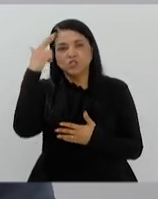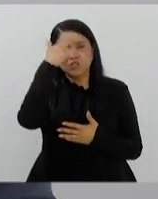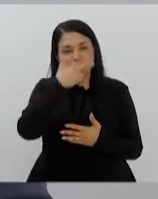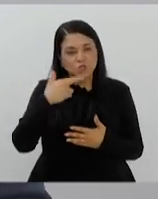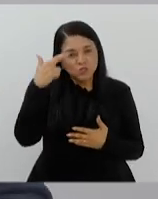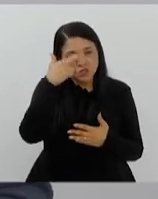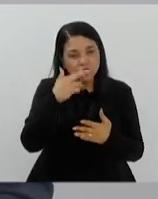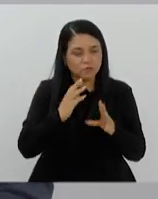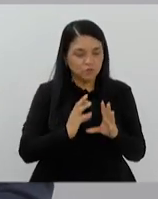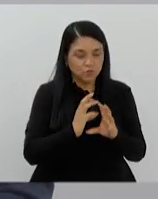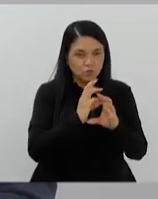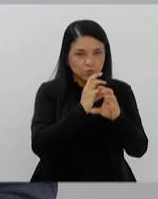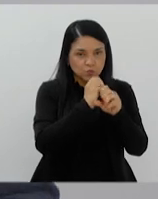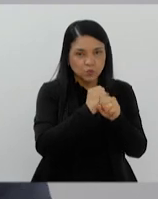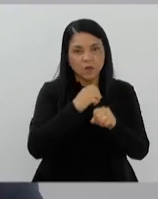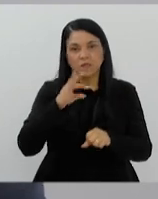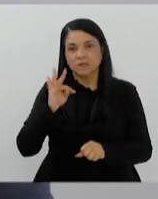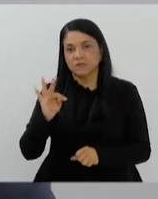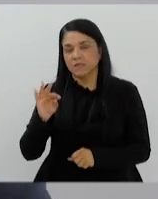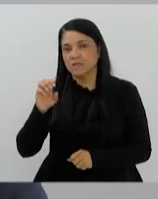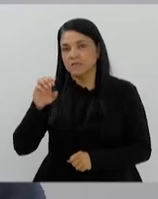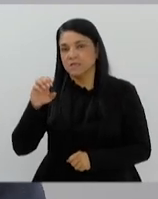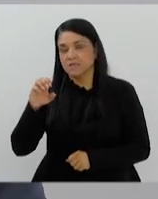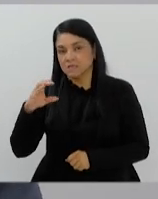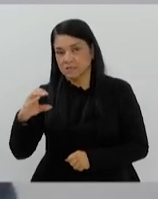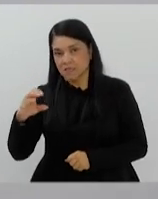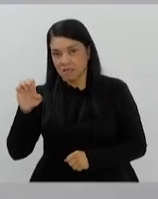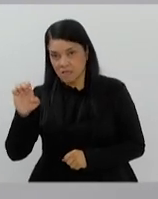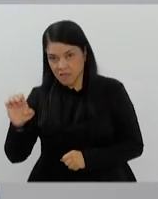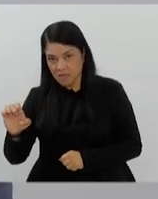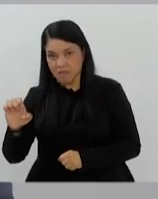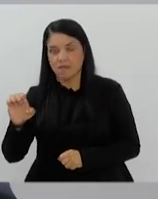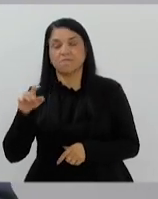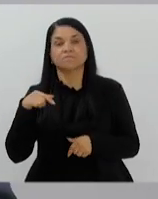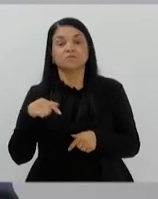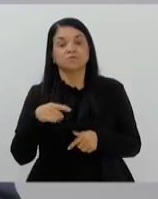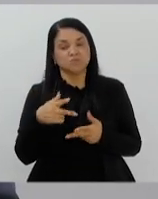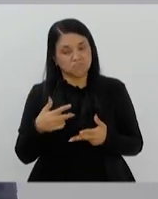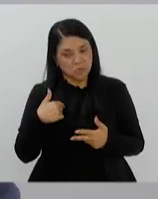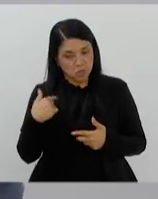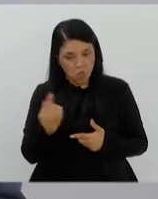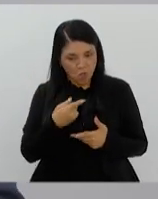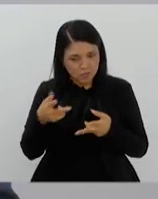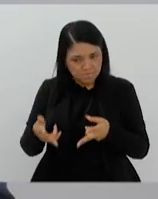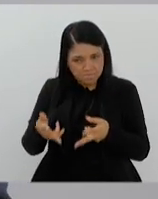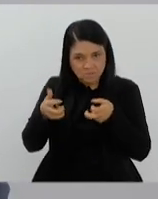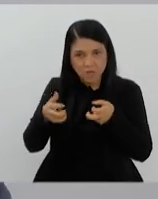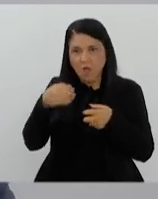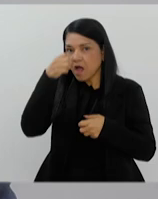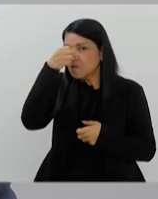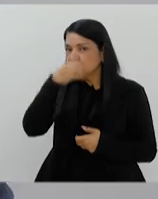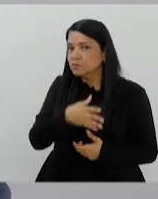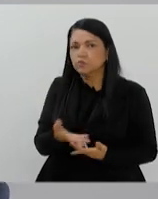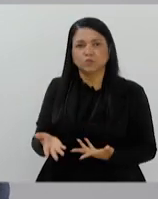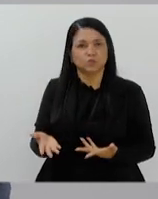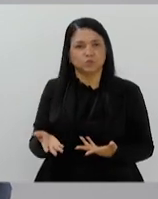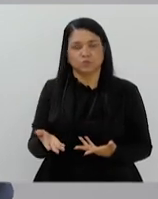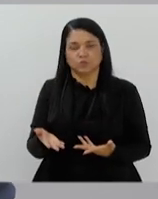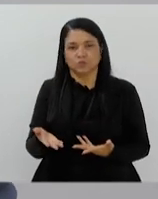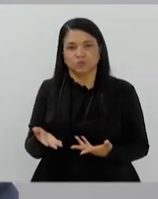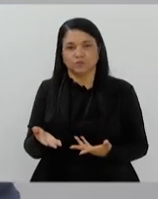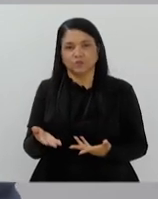inspeção de contas ao TCE especial uma tomada especial porque o que a gente tá vendo é um absurdo a gente quer chegar no